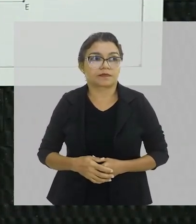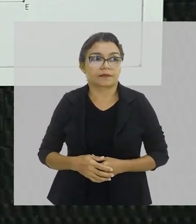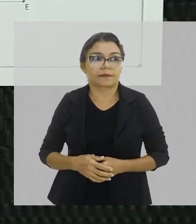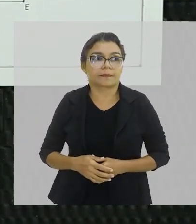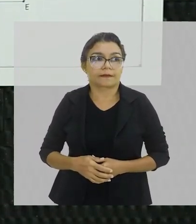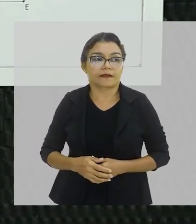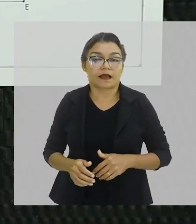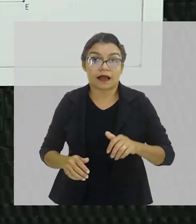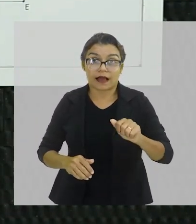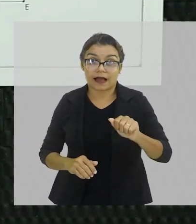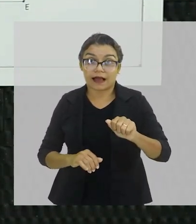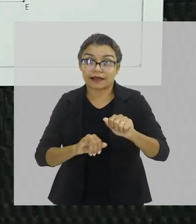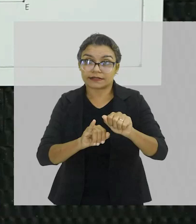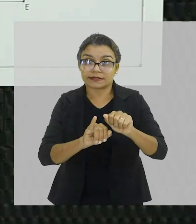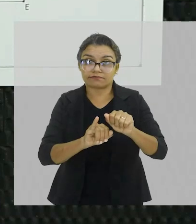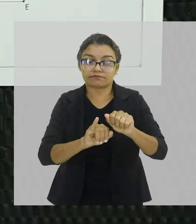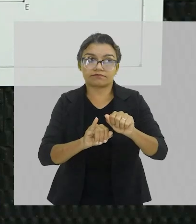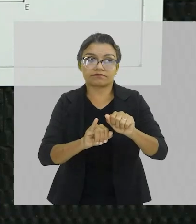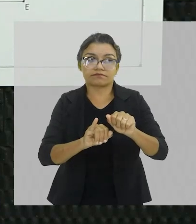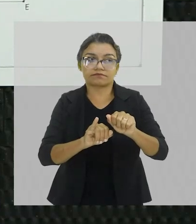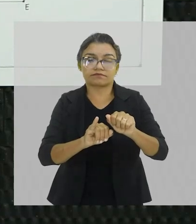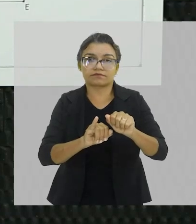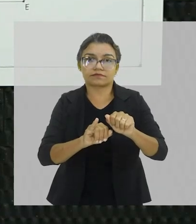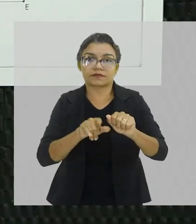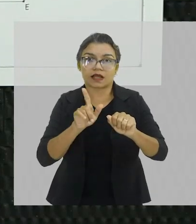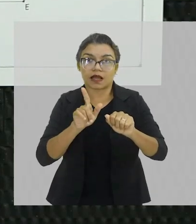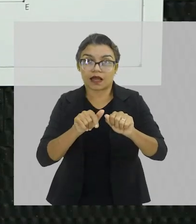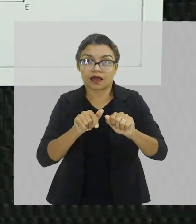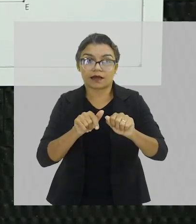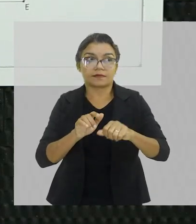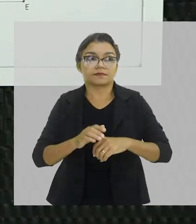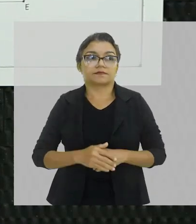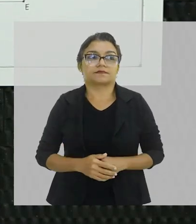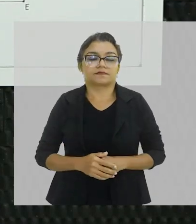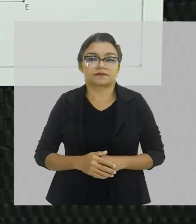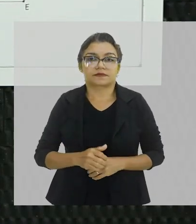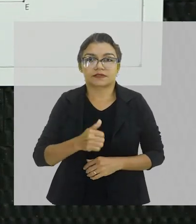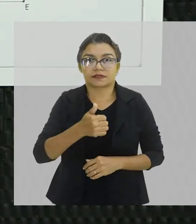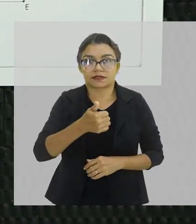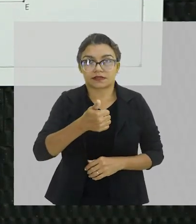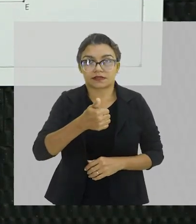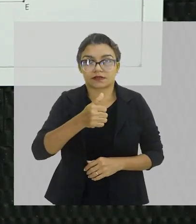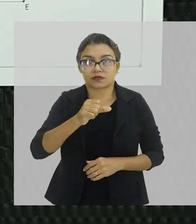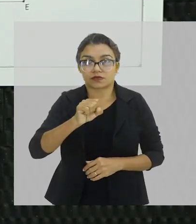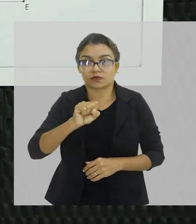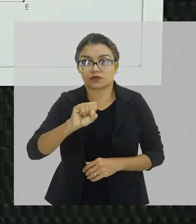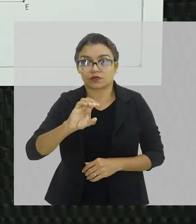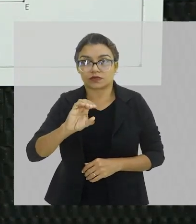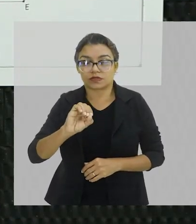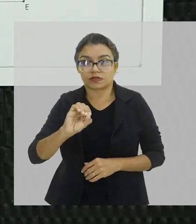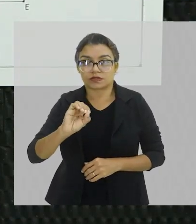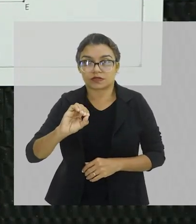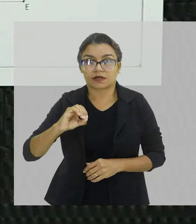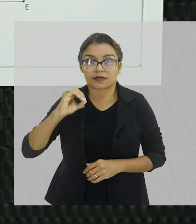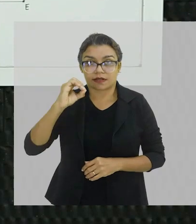de um polígono regular, é dado pela fórmula 180 graus